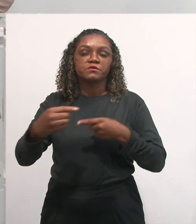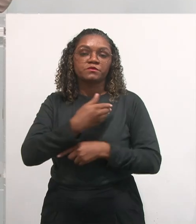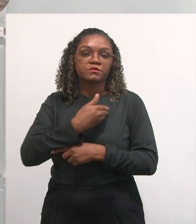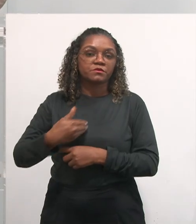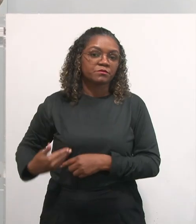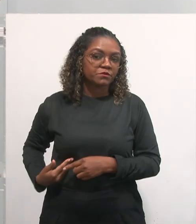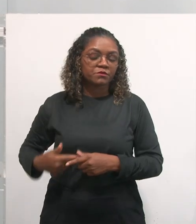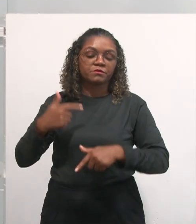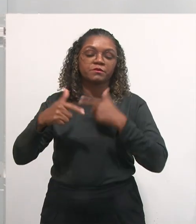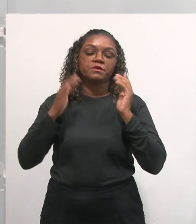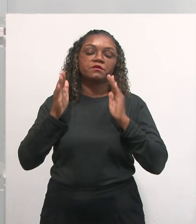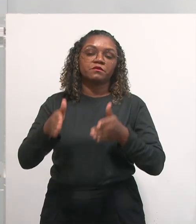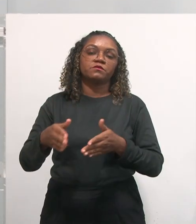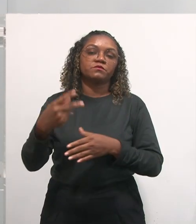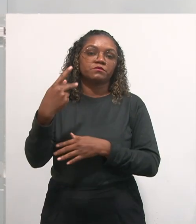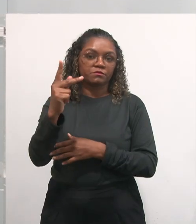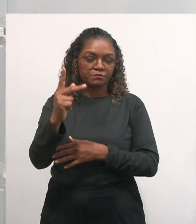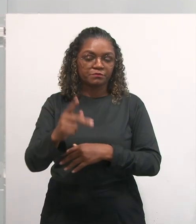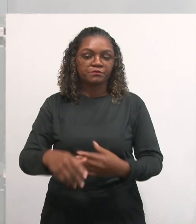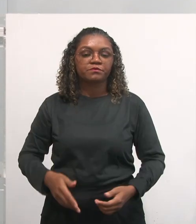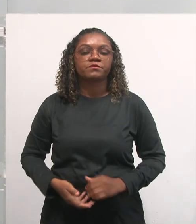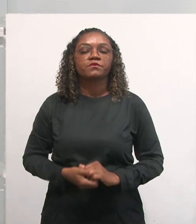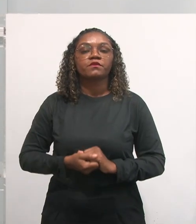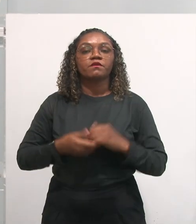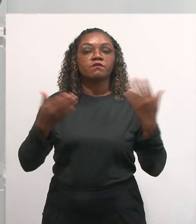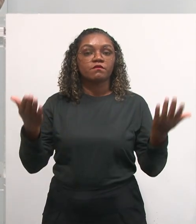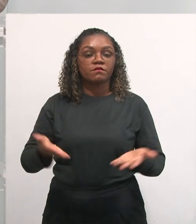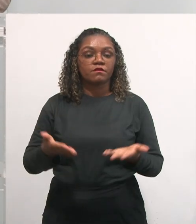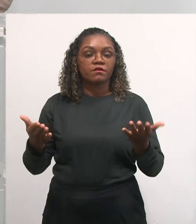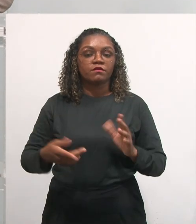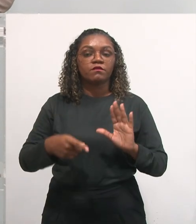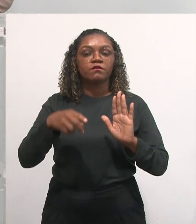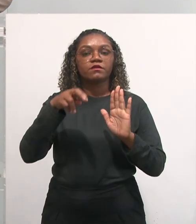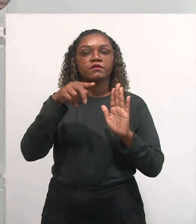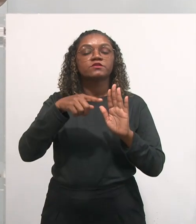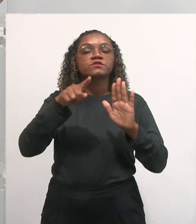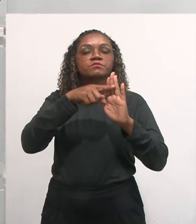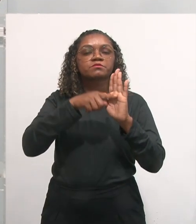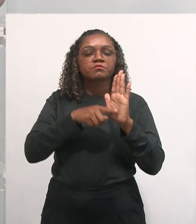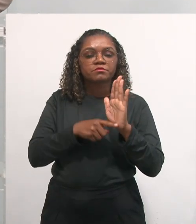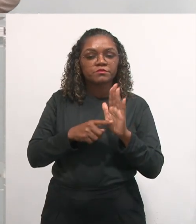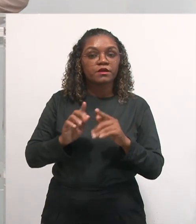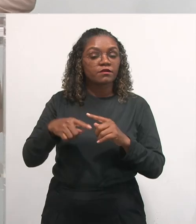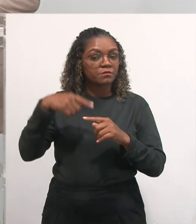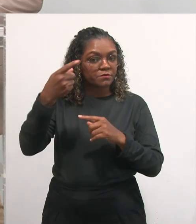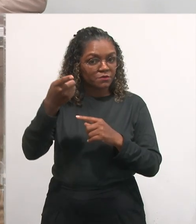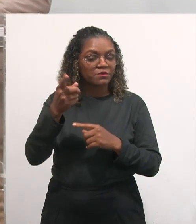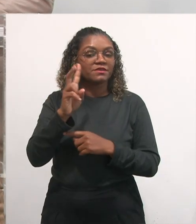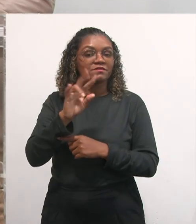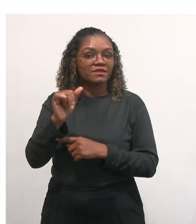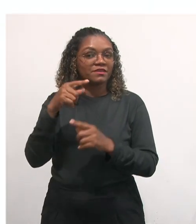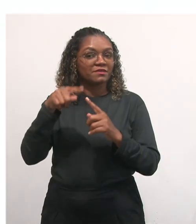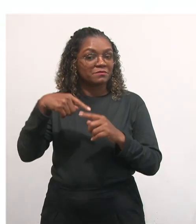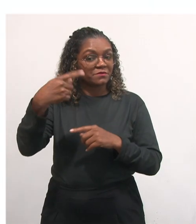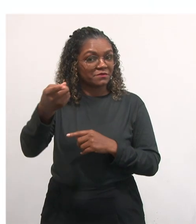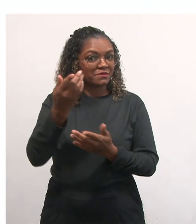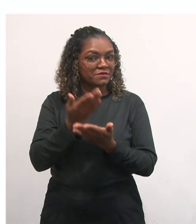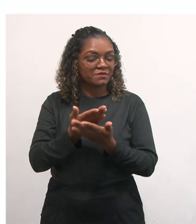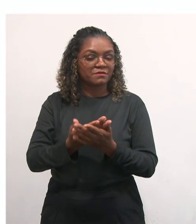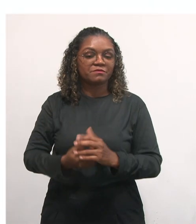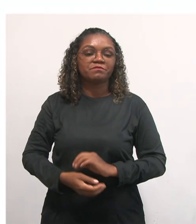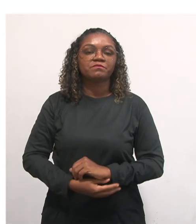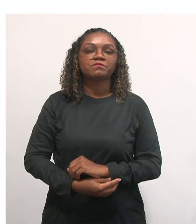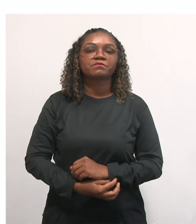você esteja trabalhando. Beleza? As grandezas, os indicadores a gente vai ver na próxima aula, hein? Já fica aí de antemão esperando essa